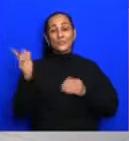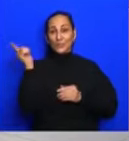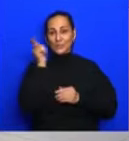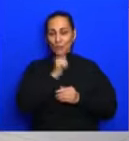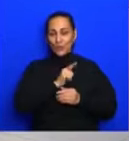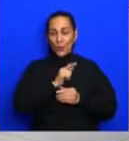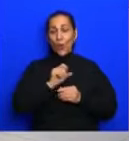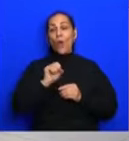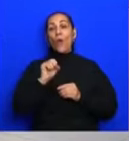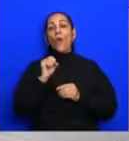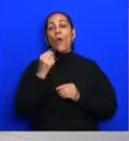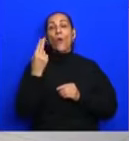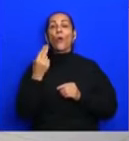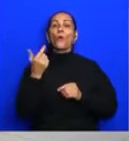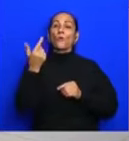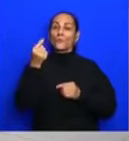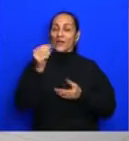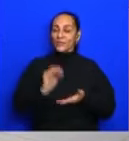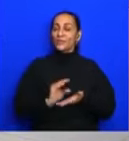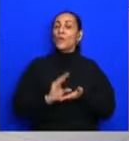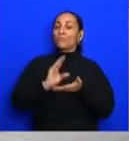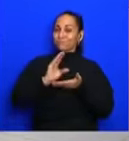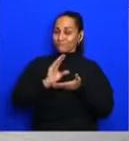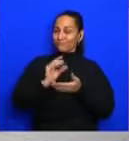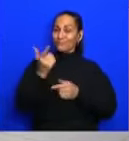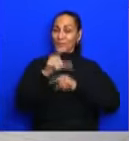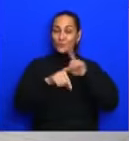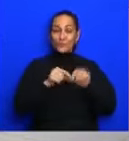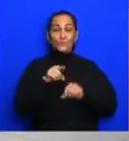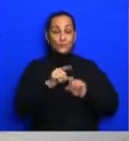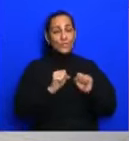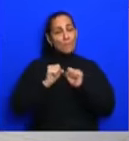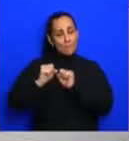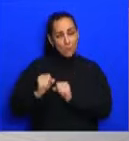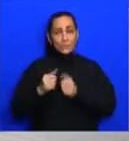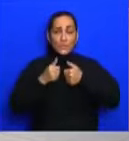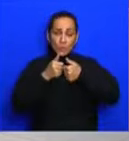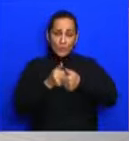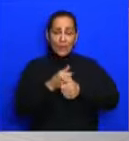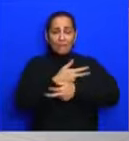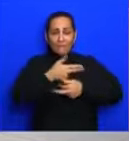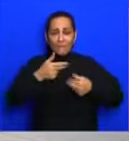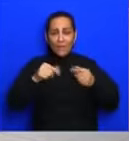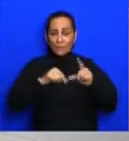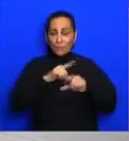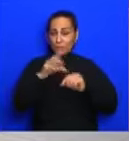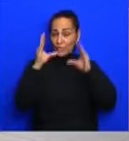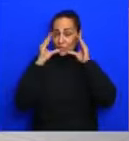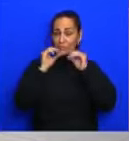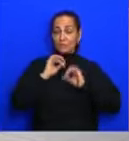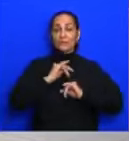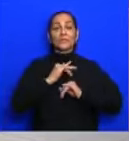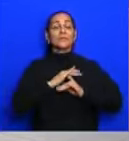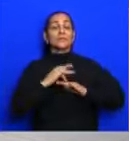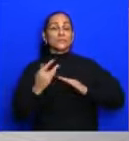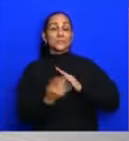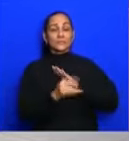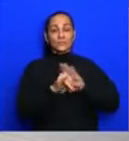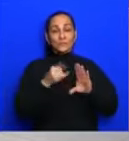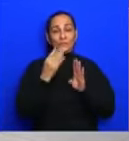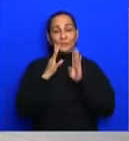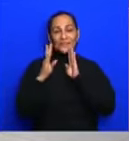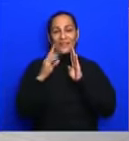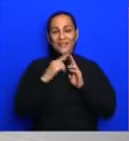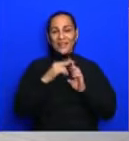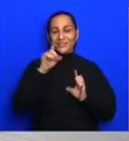acumulou e ficará ainda maior para os próximos concursos. E a partir de agora você também pode acompanhar os demais sorteios da noite através dos perfis do